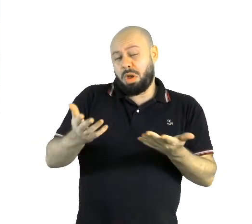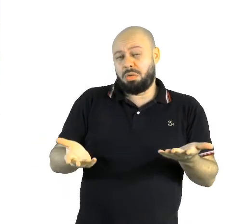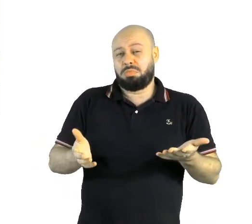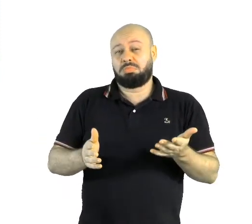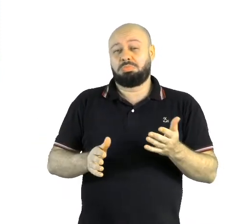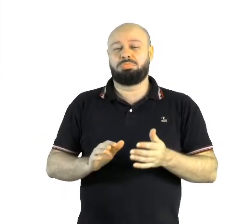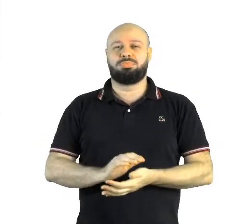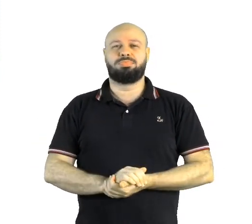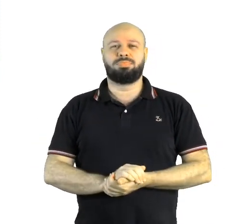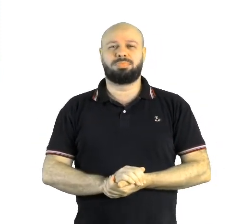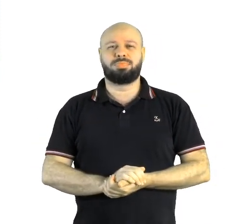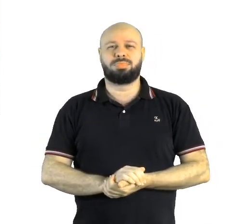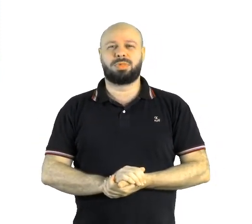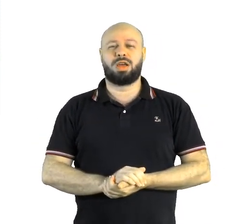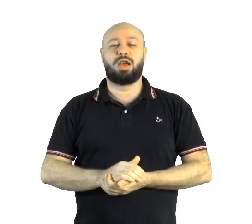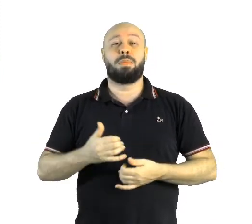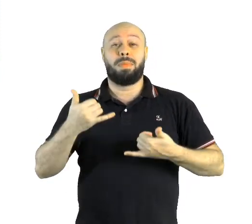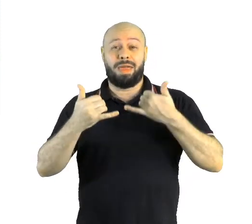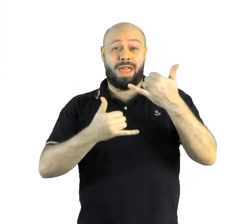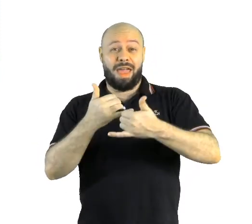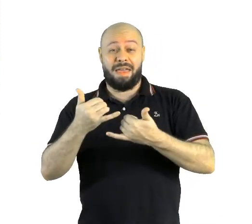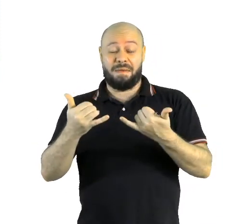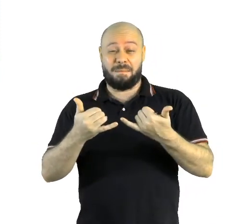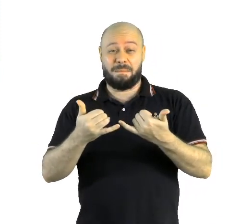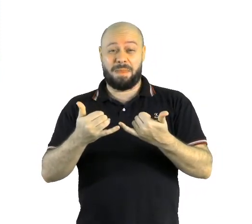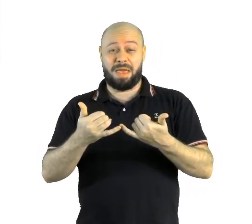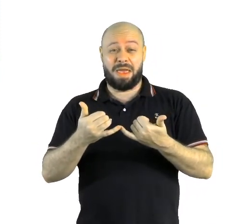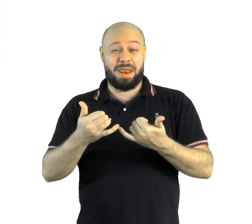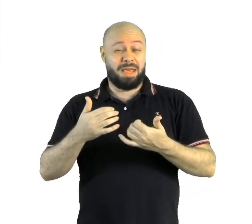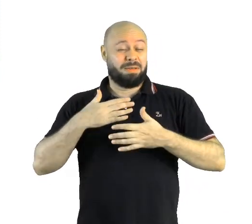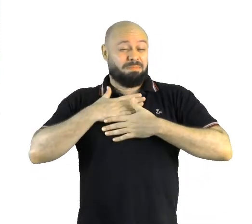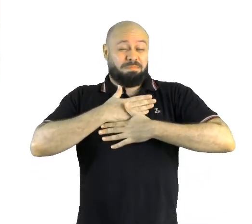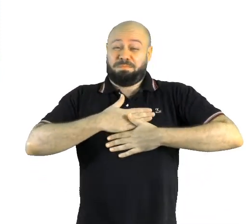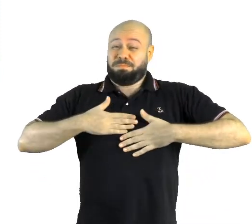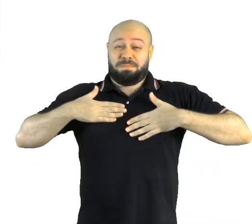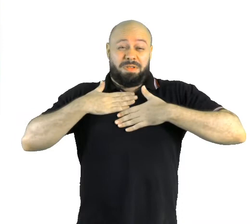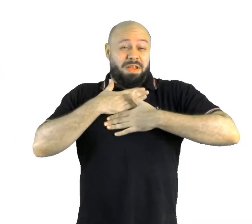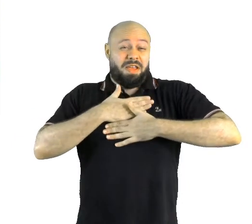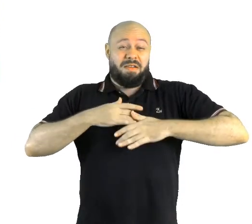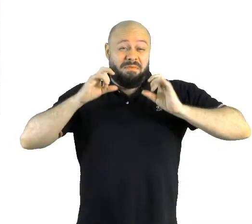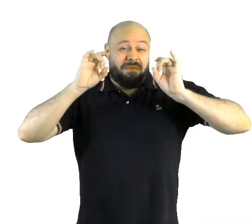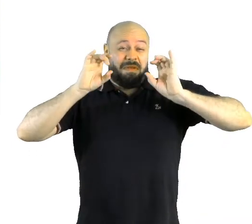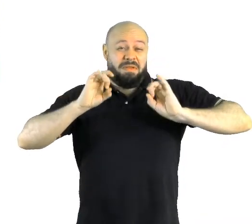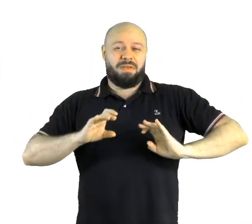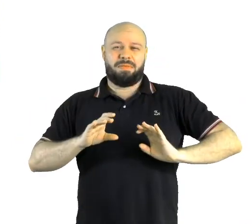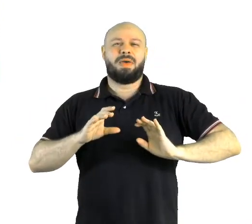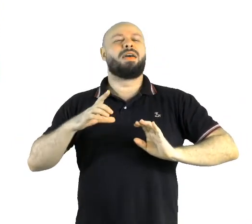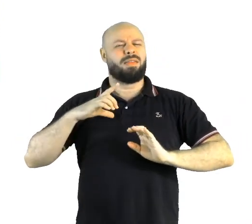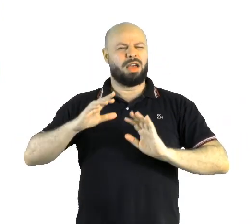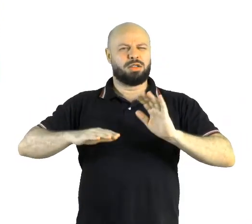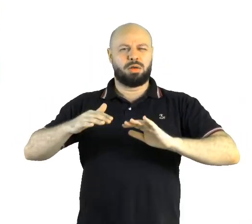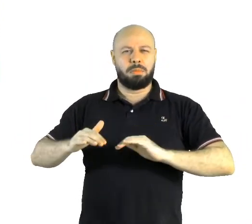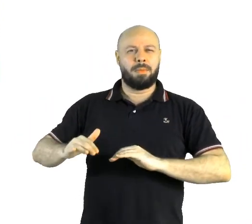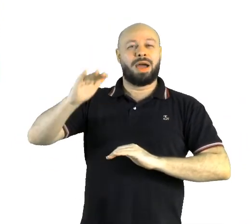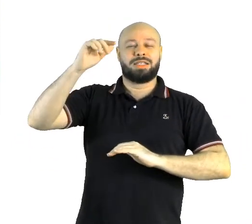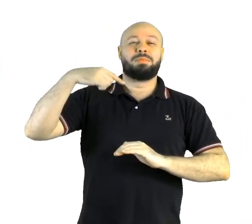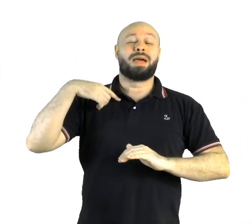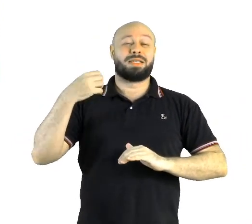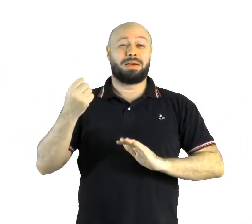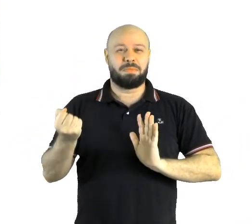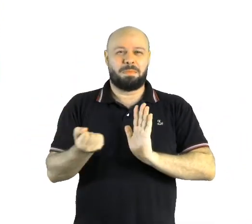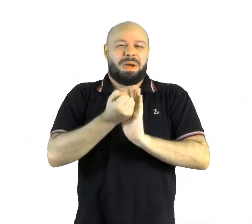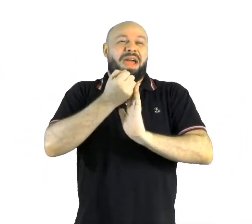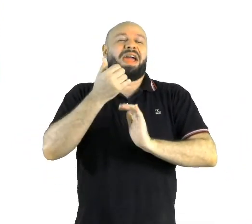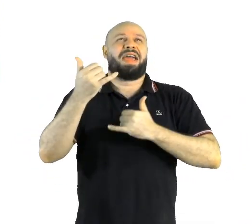favorita. A gente guarda, mesmo quando a gente cresce, tem brincadeiras que marcam a vida da gente.